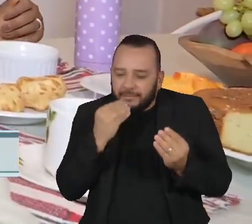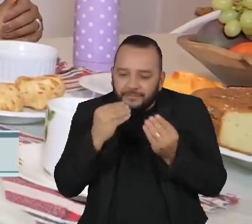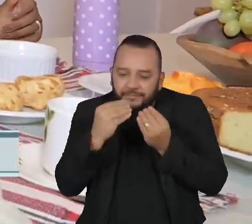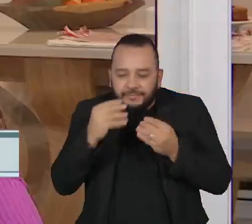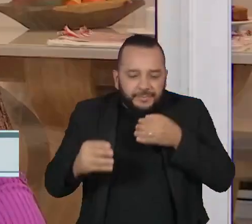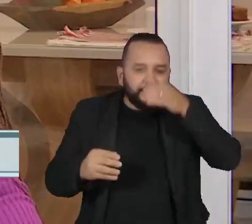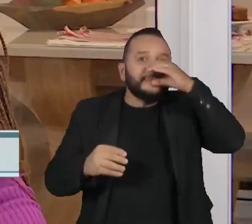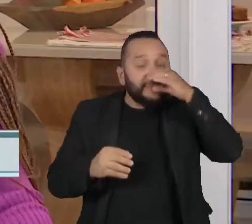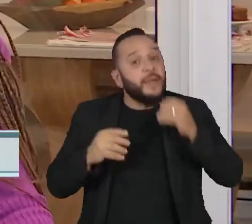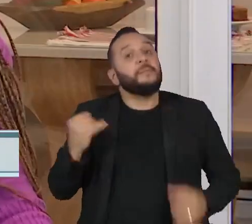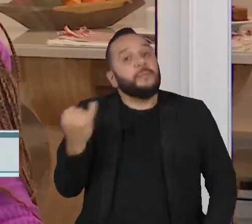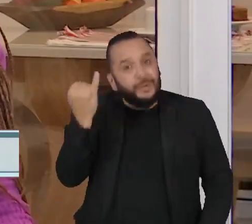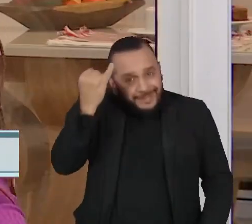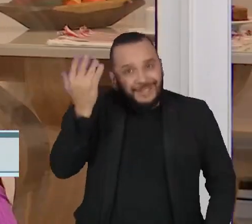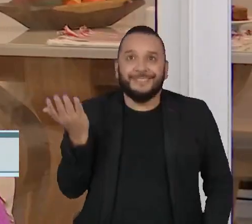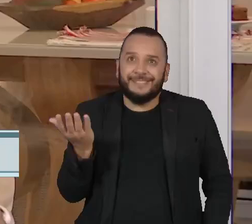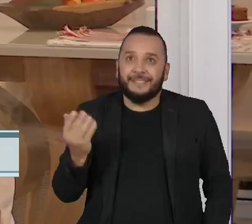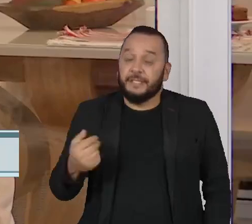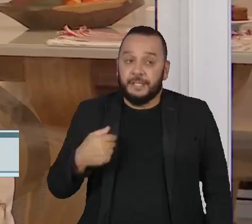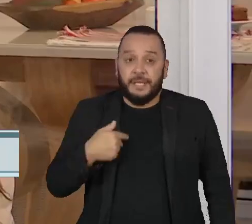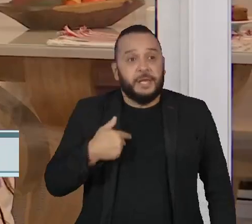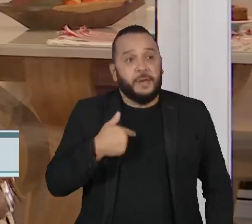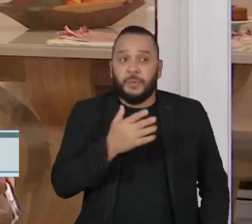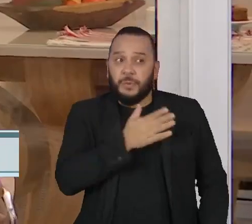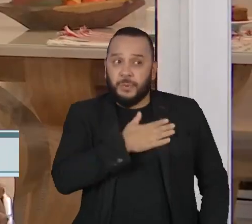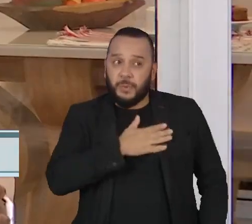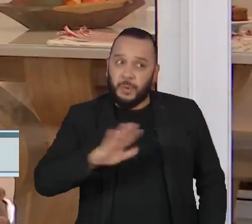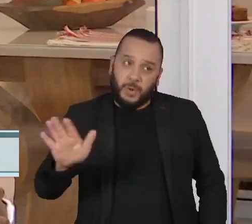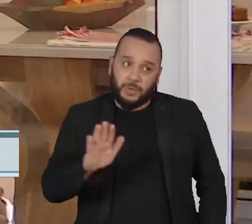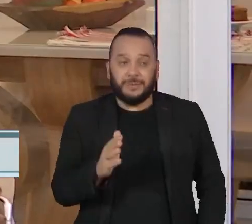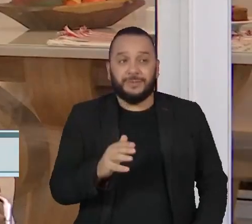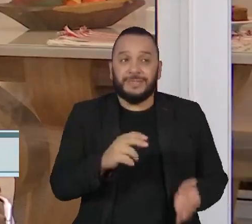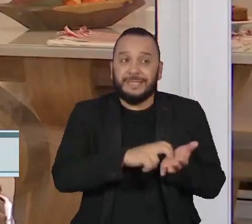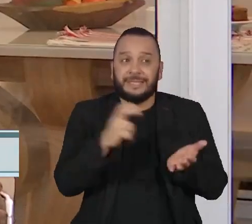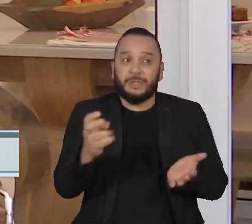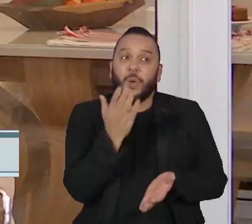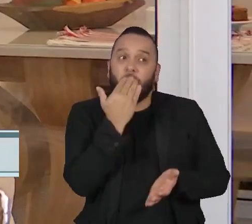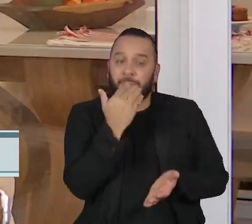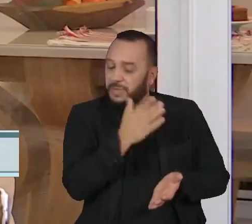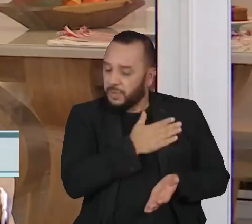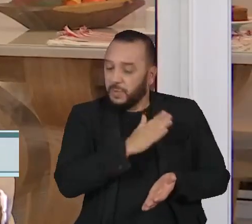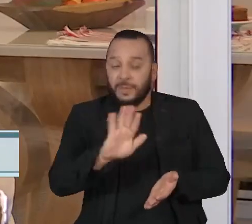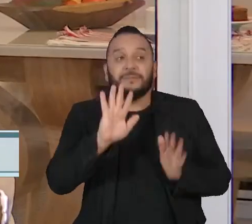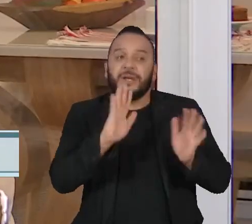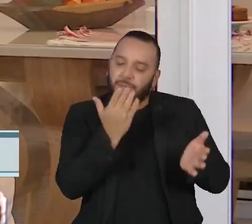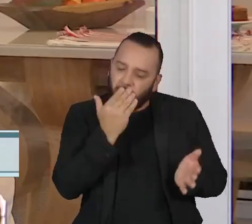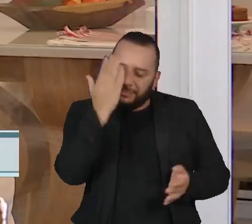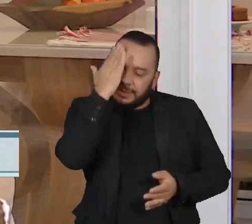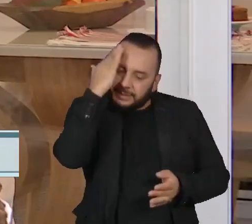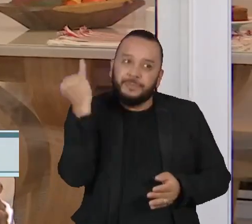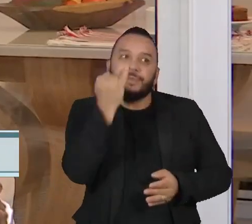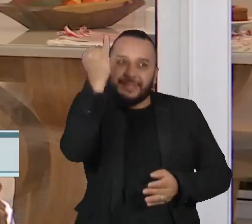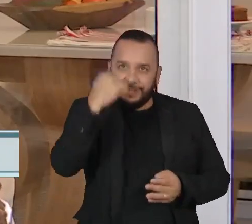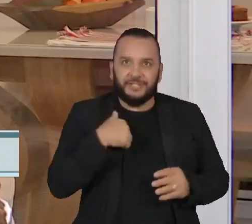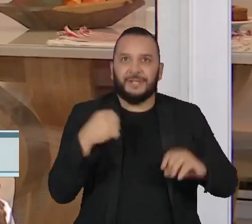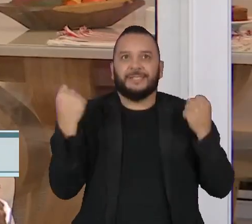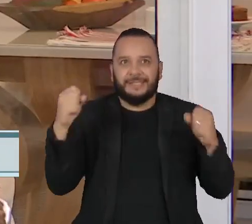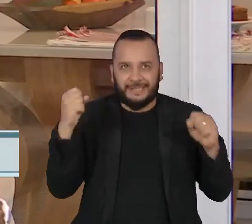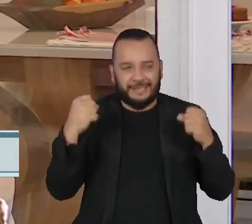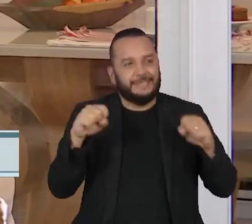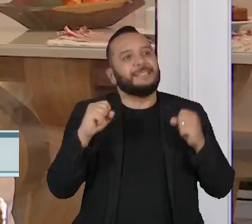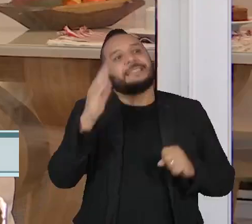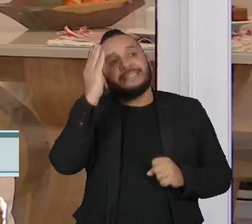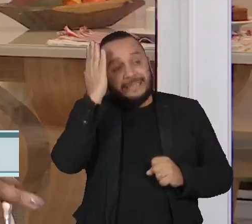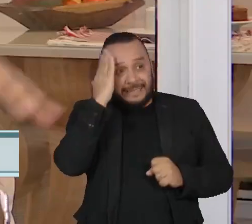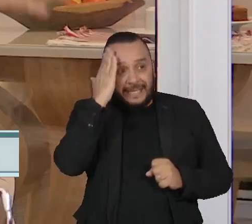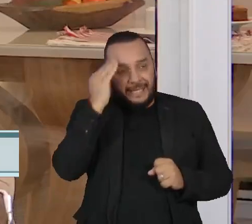obriga a tomar eu não gosto muito de comer logo cedo mas eu como porque eu sei que é importante eu faço exercício logo cedinho